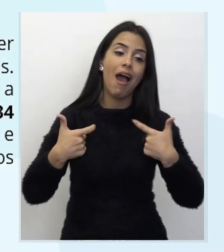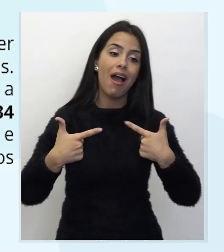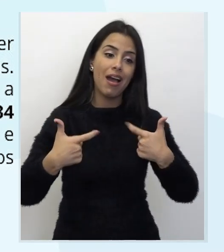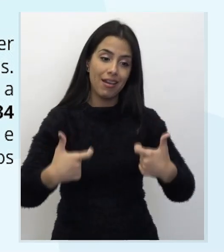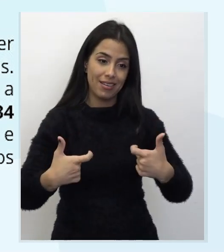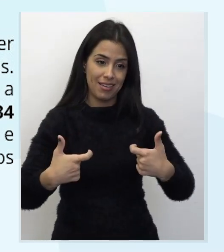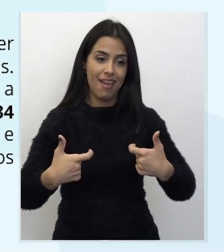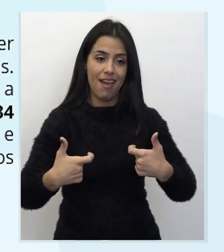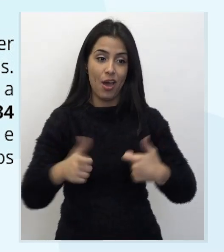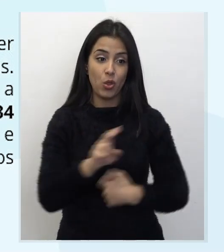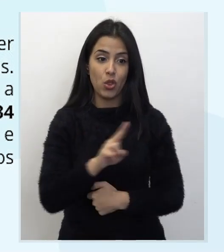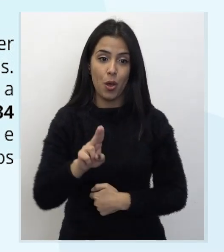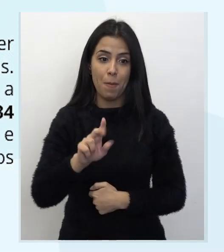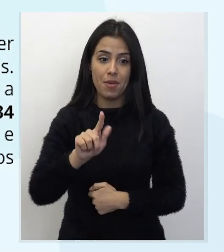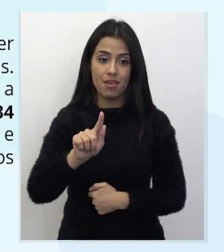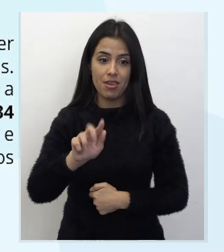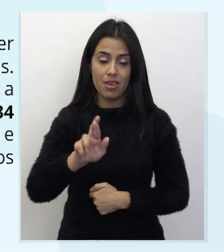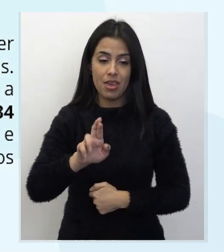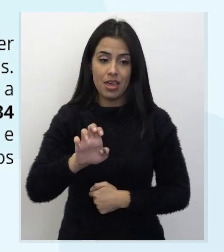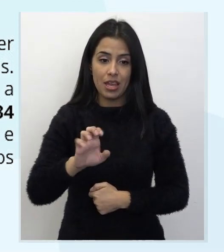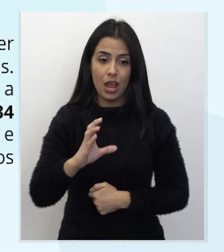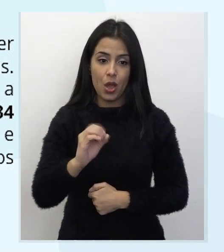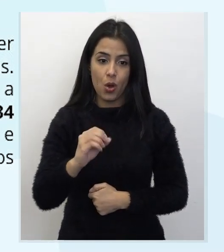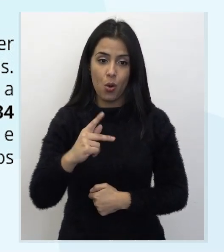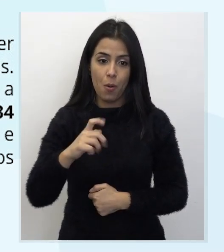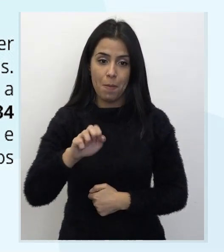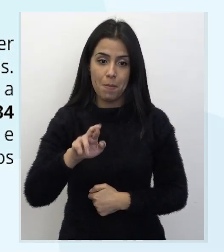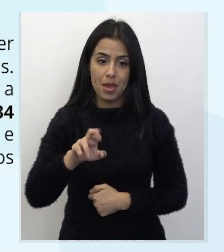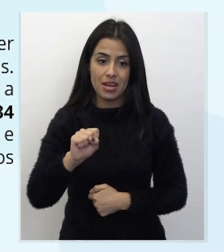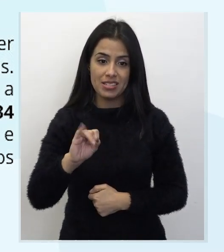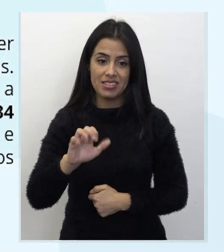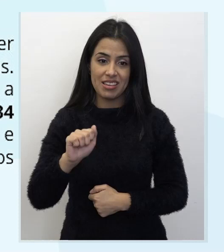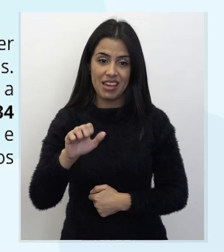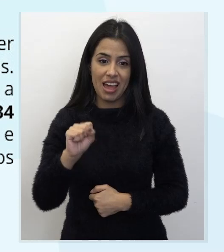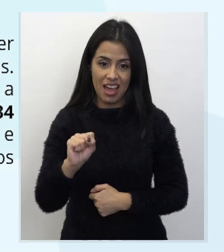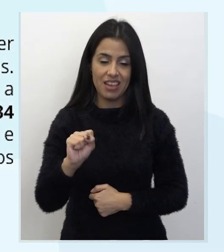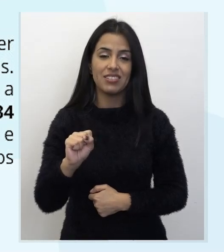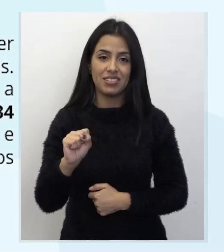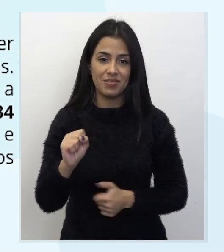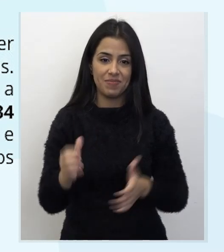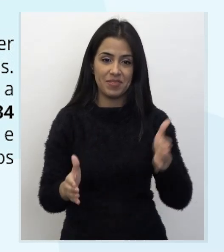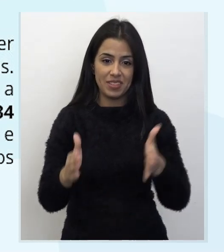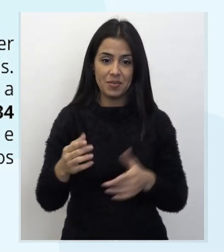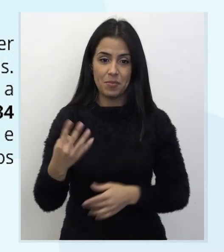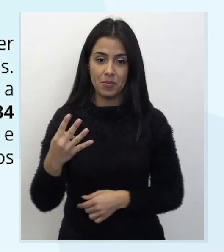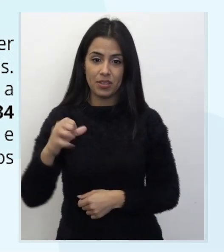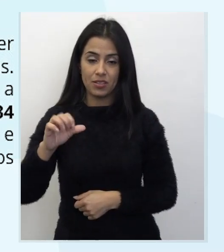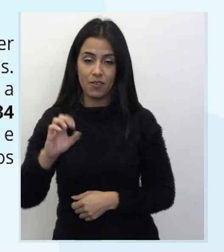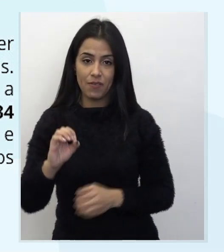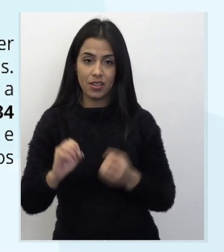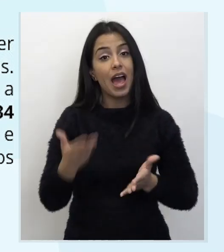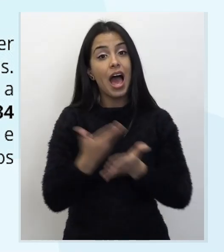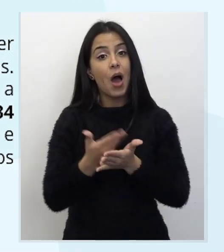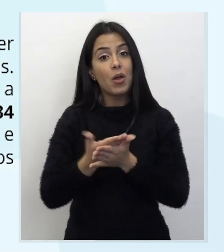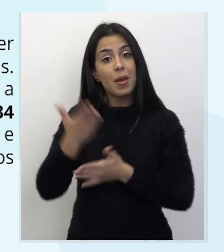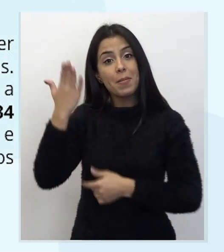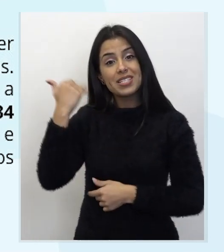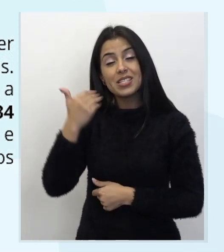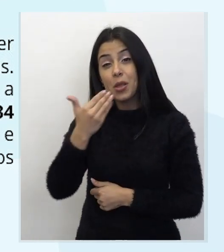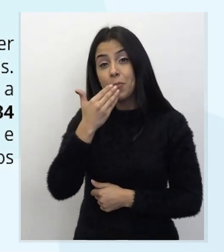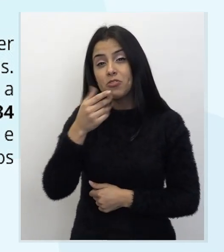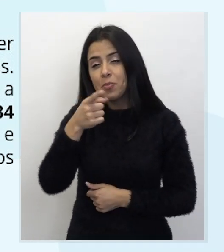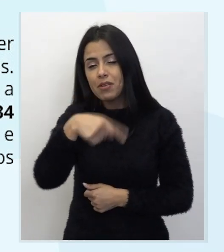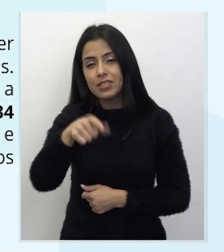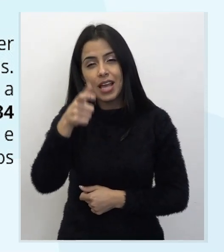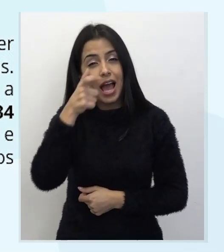greco-pérsica, que foi de 490 a 449. Na aula passada, eu deixei para vocês como atividade complementar que vocês assistissem o